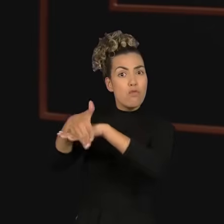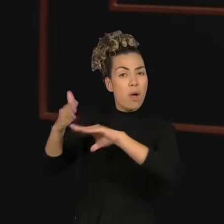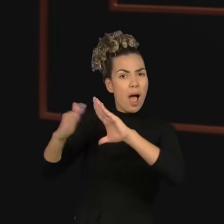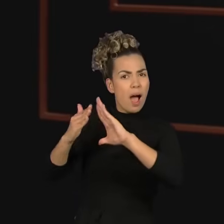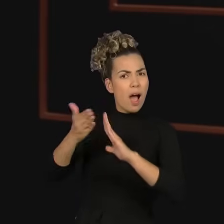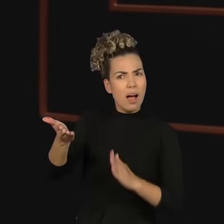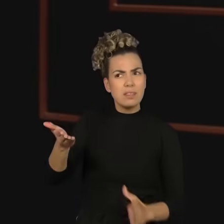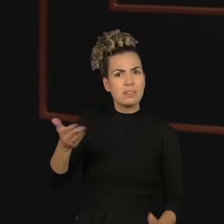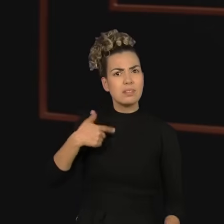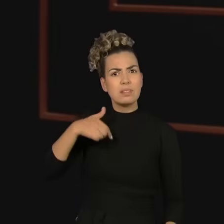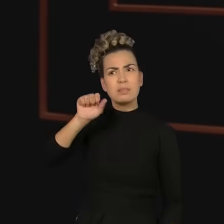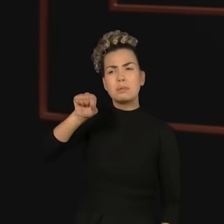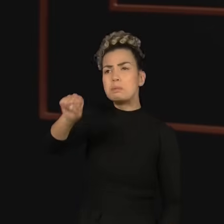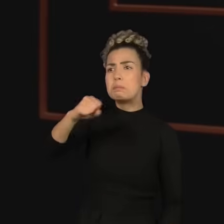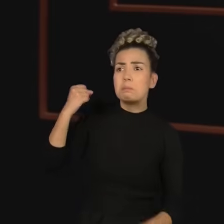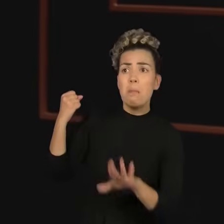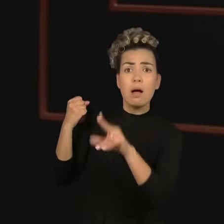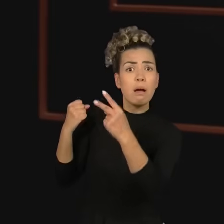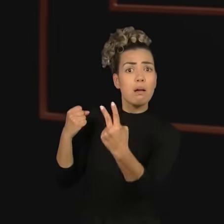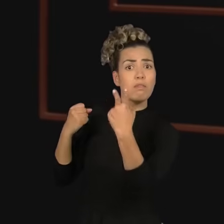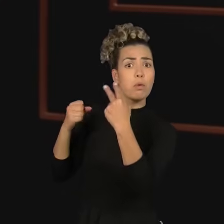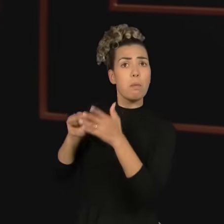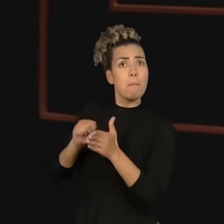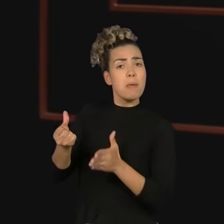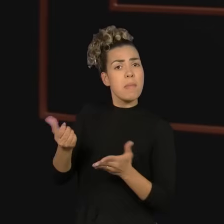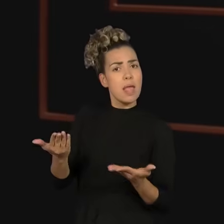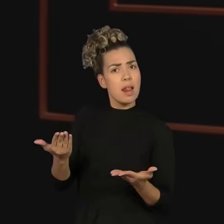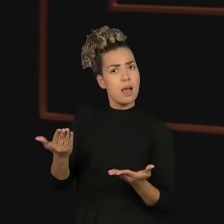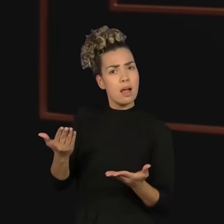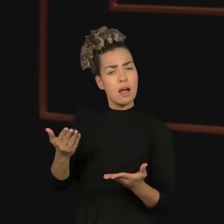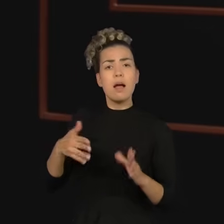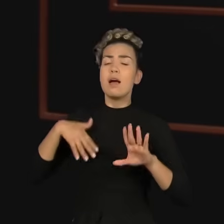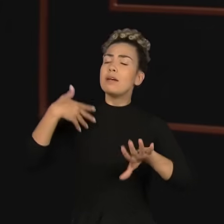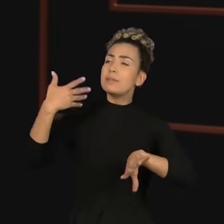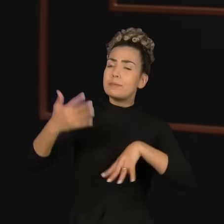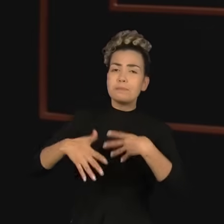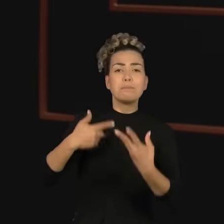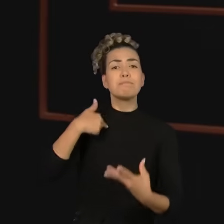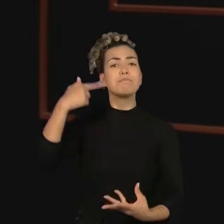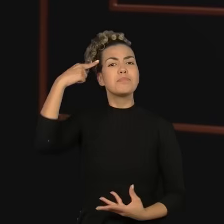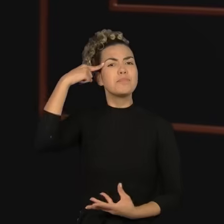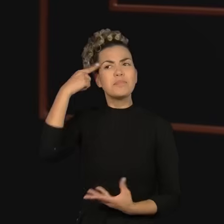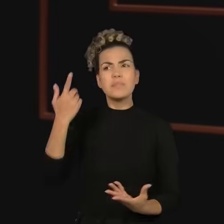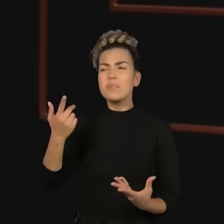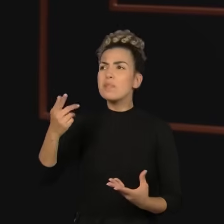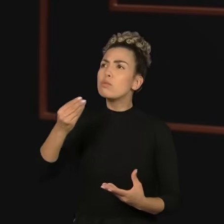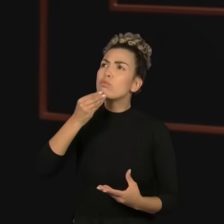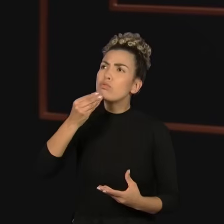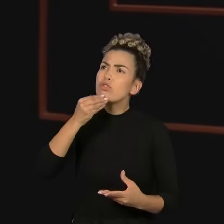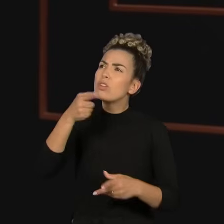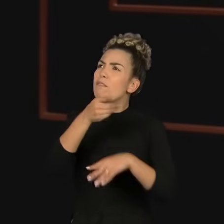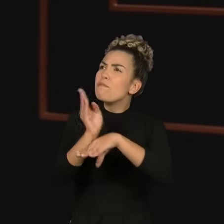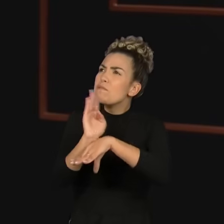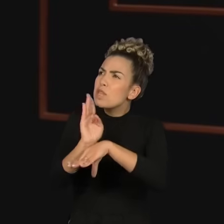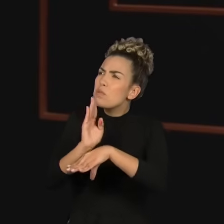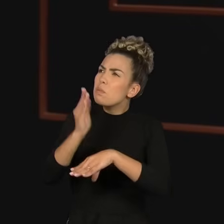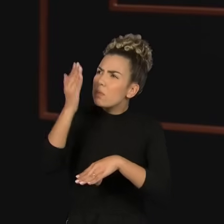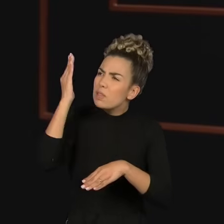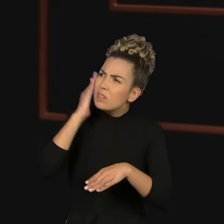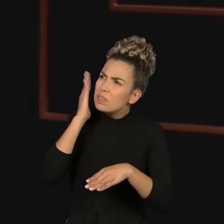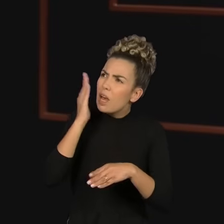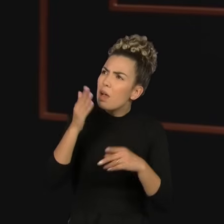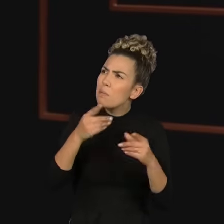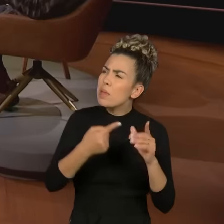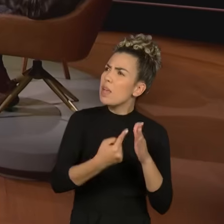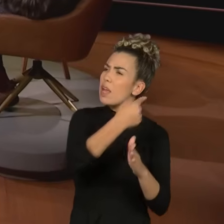estão pensando? Eu acho que podia ter uns focos, assim como no filme Nós que Nos Amávamos Tanto. Eu falei, escuta, isso quer